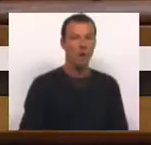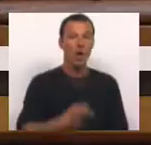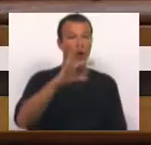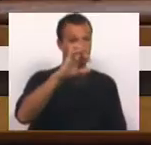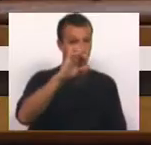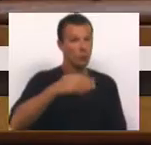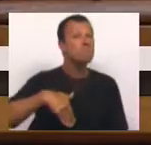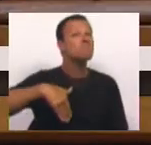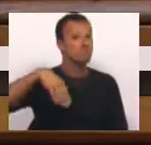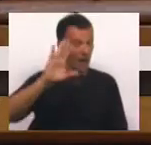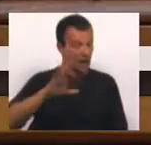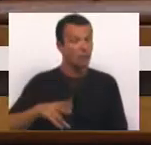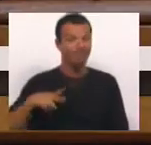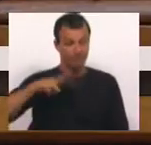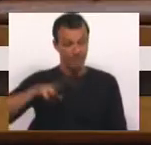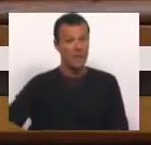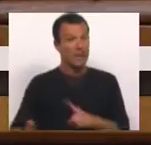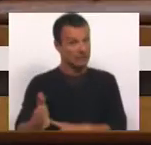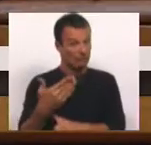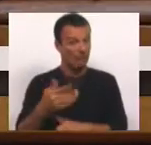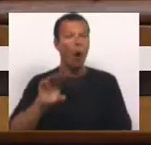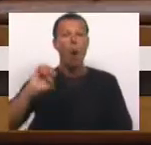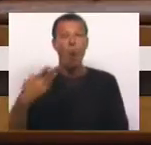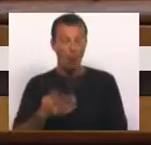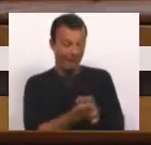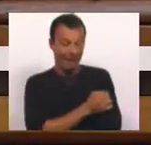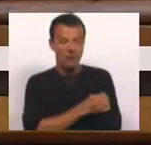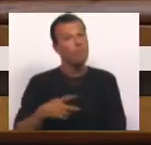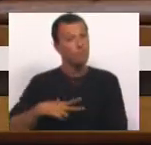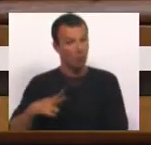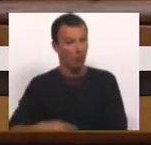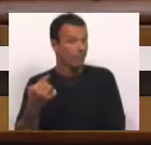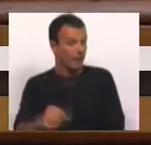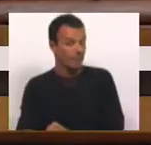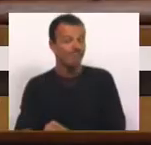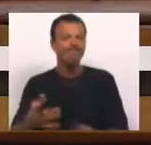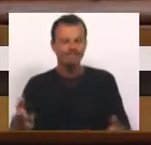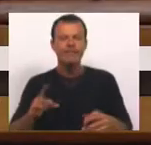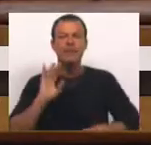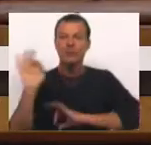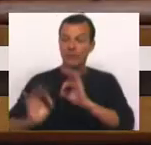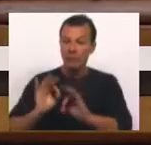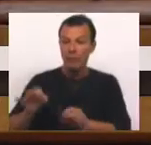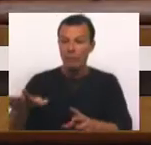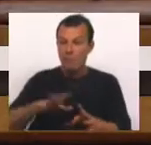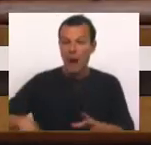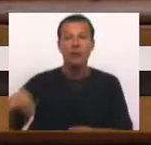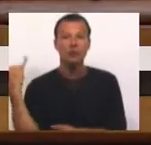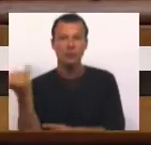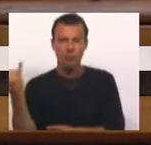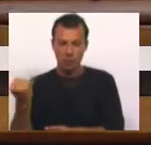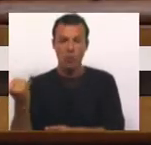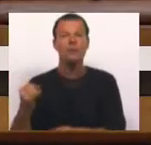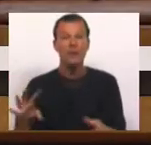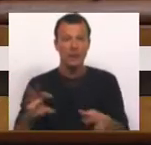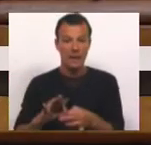18 anos, com nacionalidade portuguesa ou com residência legal em Portugal, que se encontra a ser acompanhado e tratado em estabelecimento de saúde do Serviço